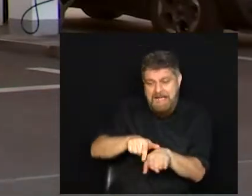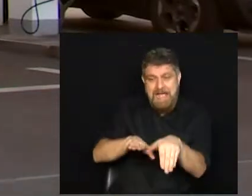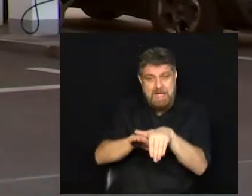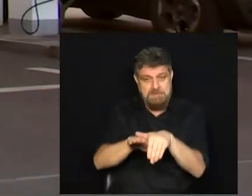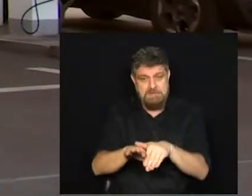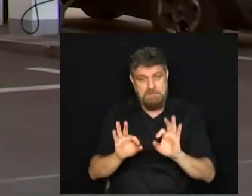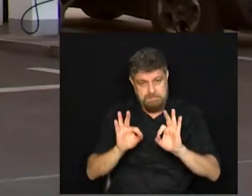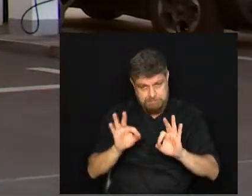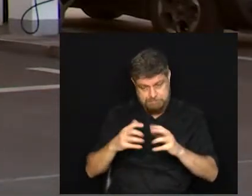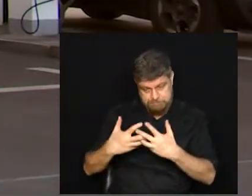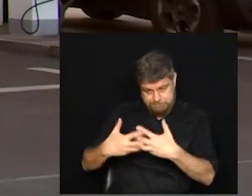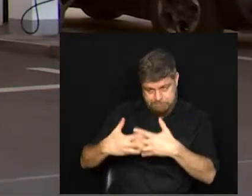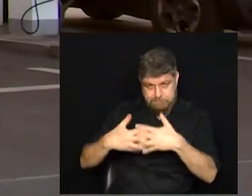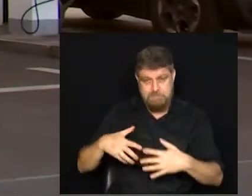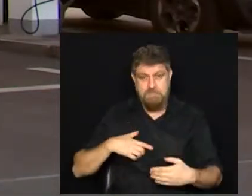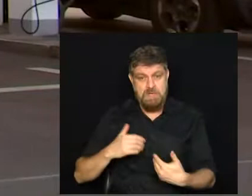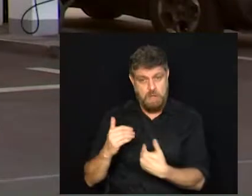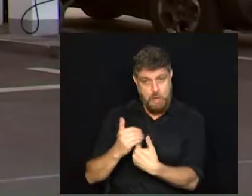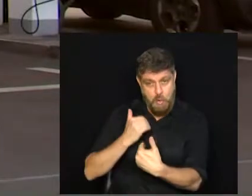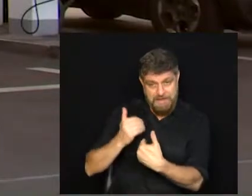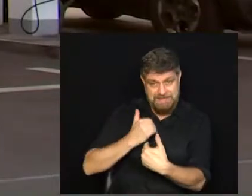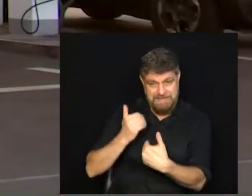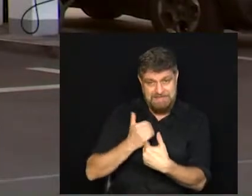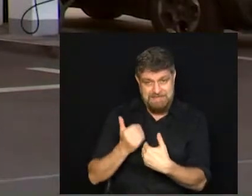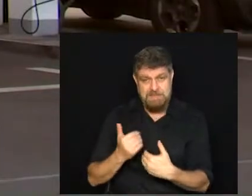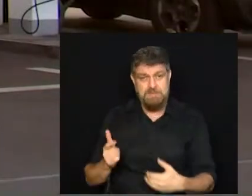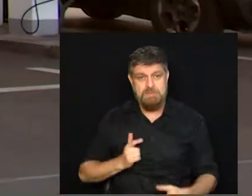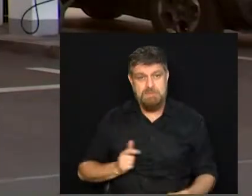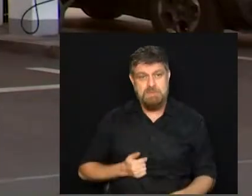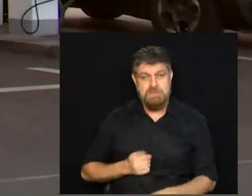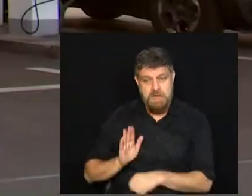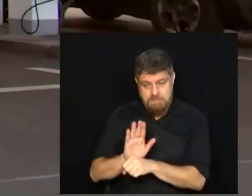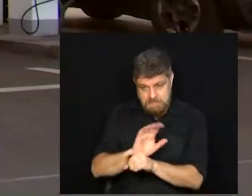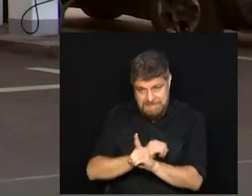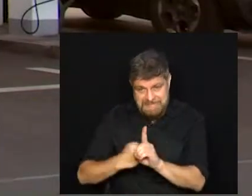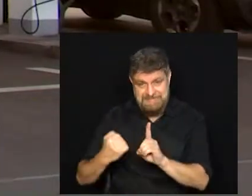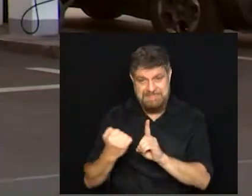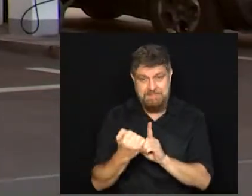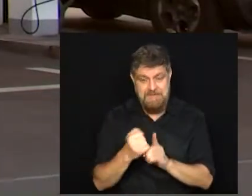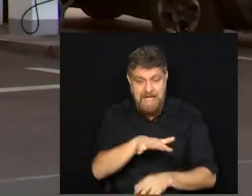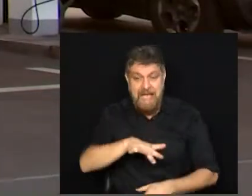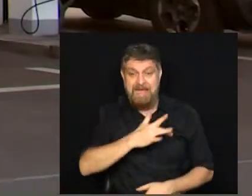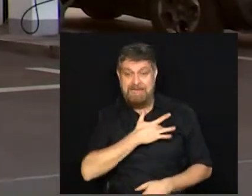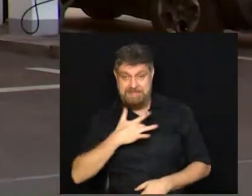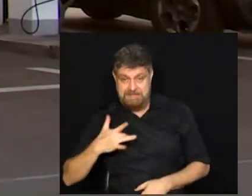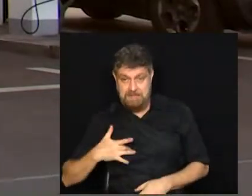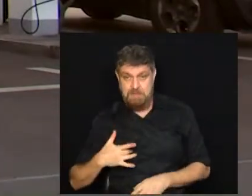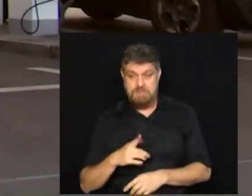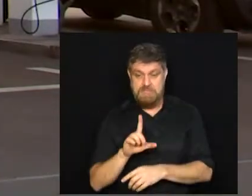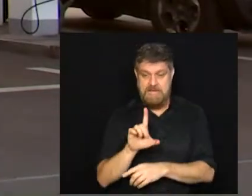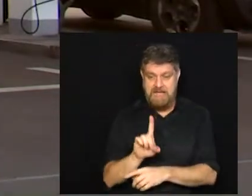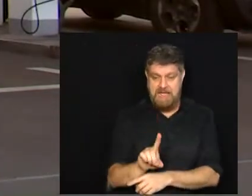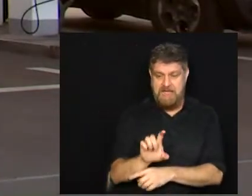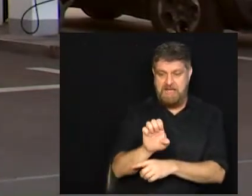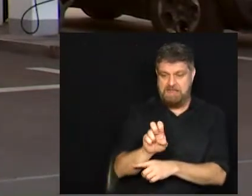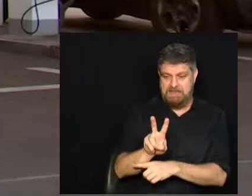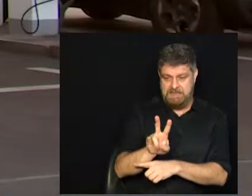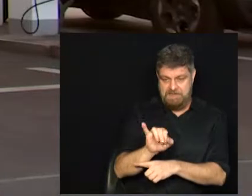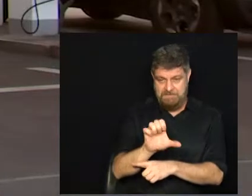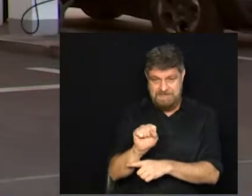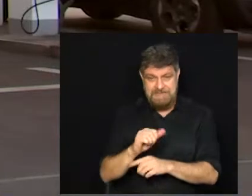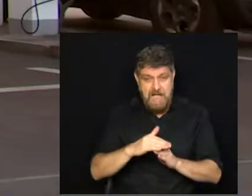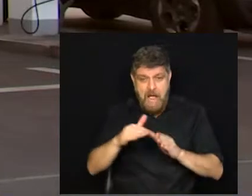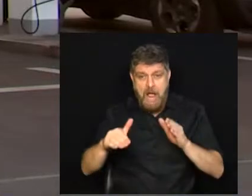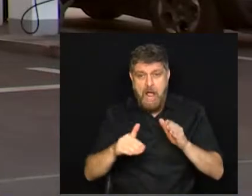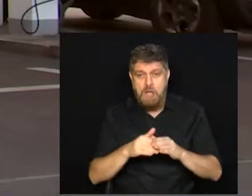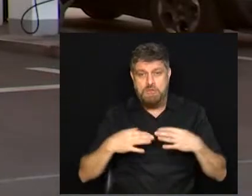estado. Seguindo uma orientação do Departamento de Vigilância em Saúde de Campinas, o Devisa, todas as peças doadas